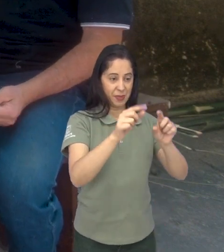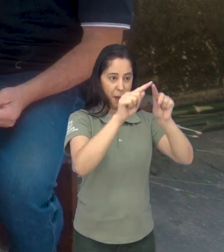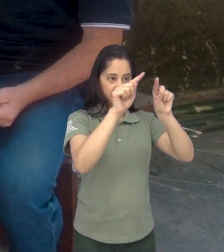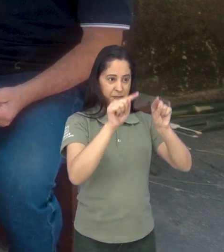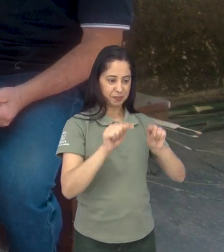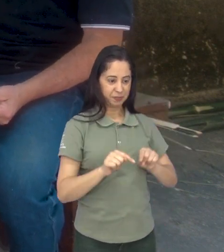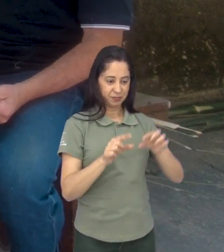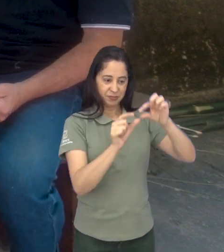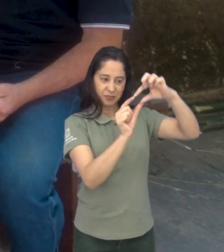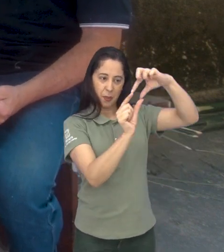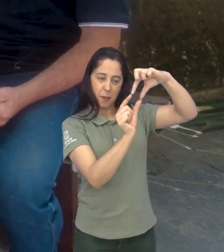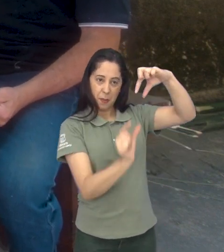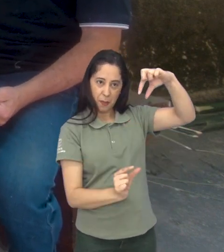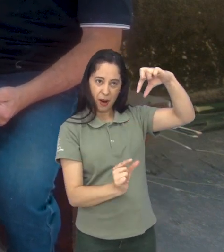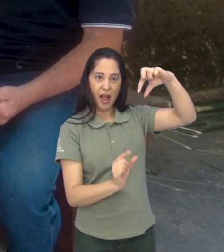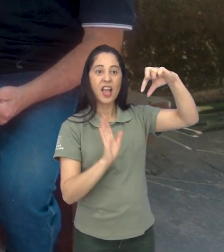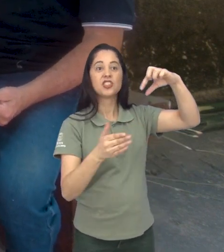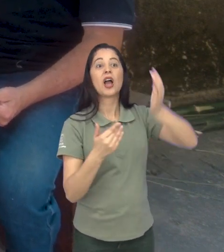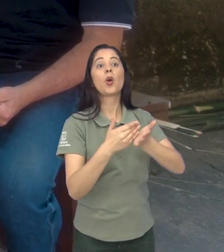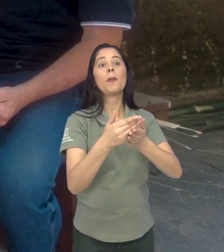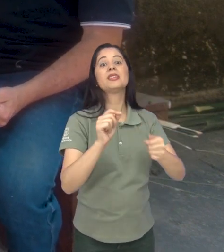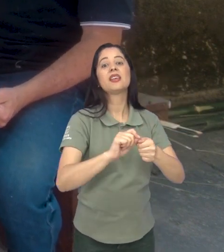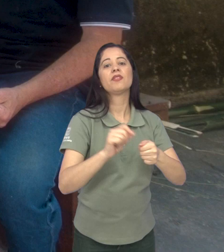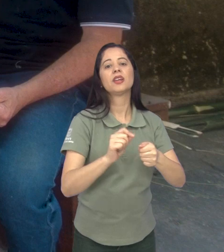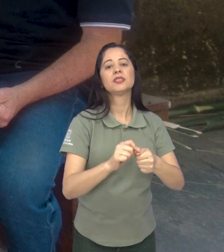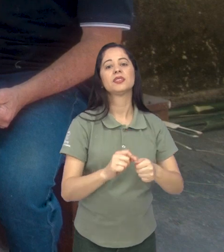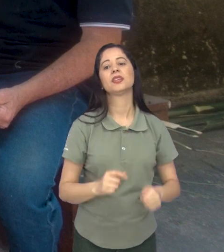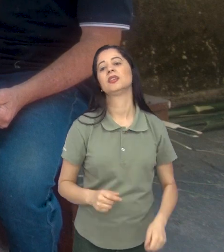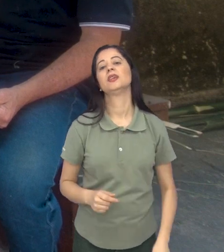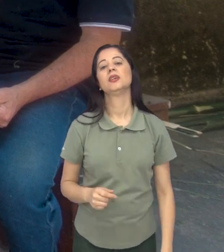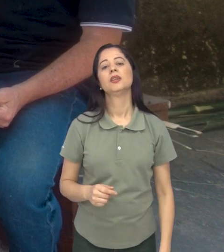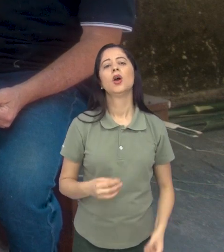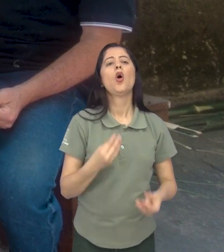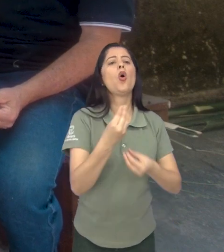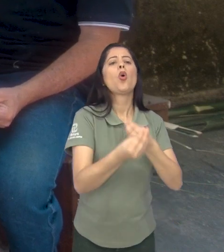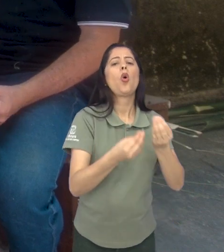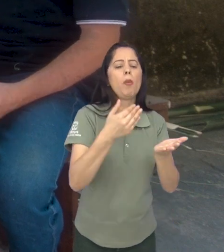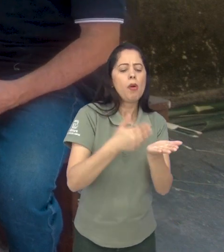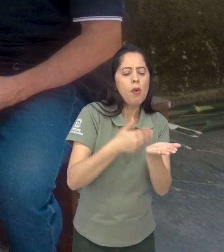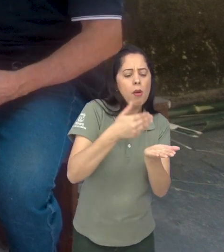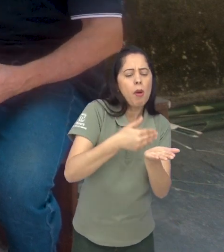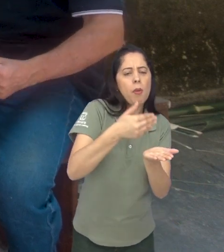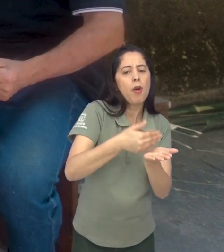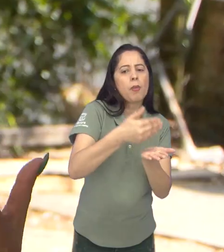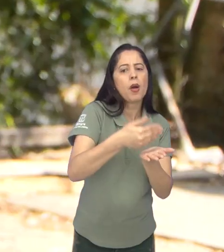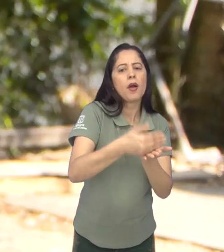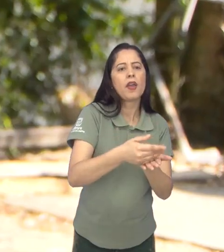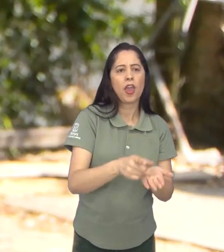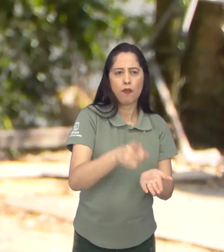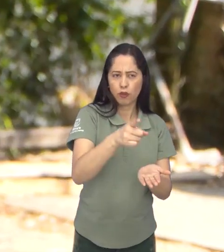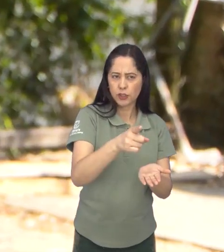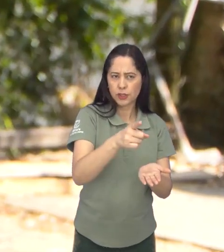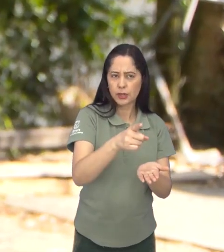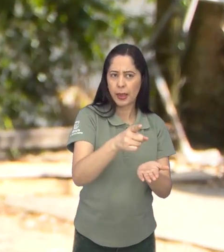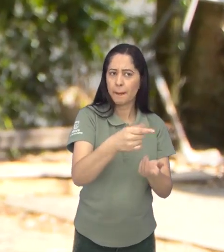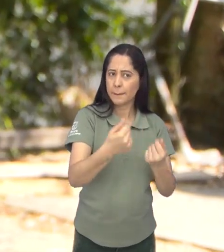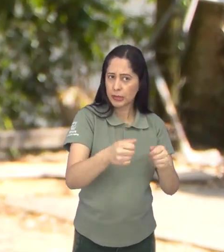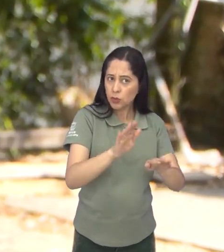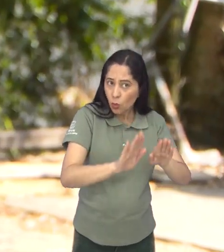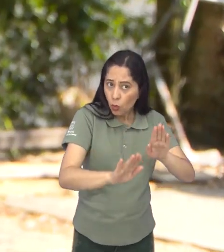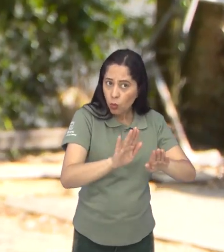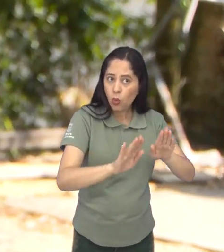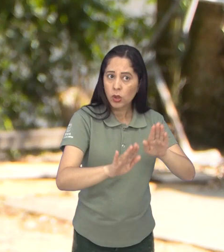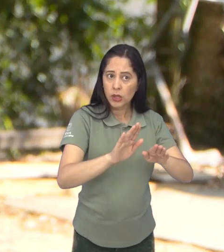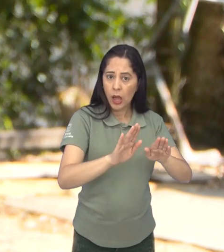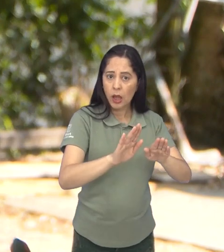aqui cortadinha, tudo certinho para a gente fazer. Quais foram esses processos, seu Jairo? E quais foram os cuidados que